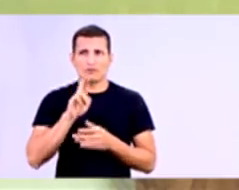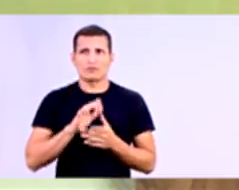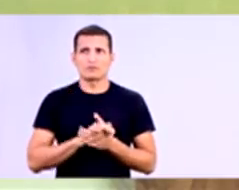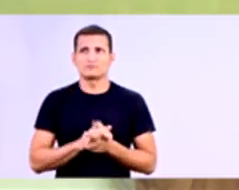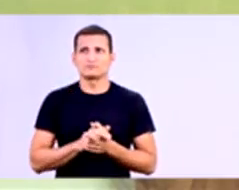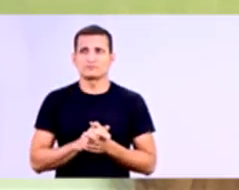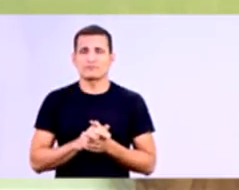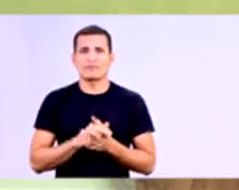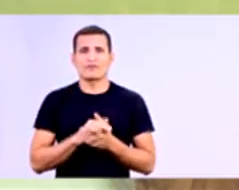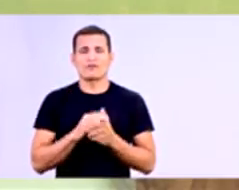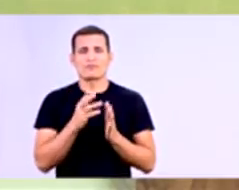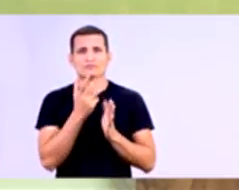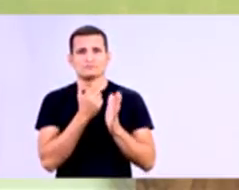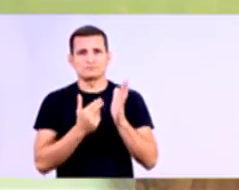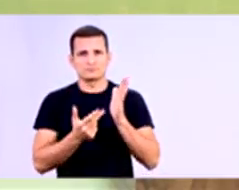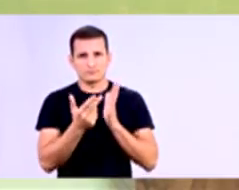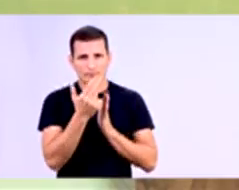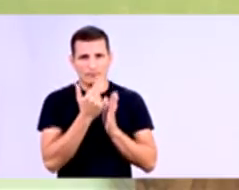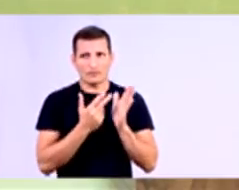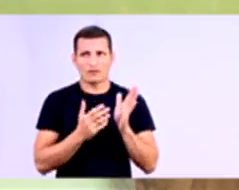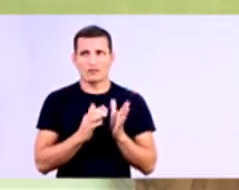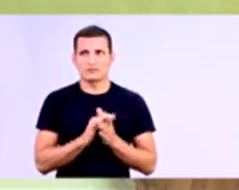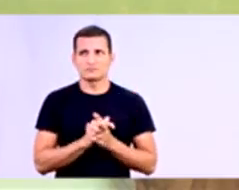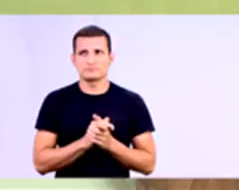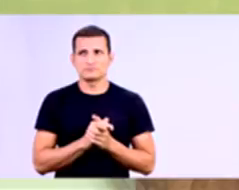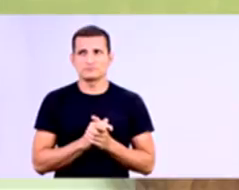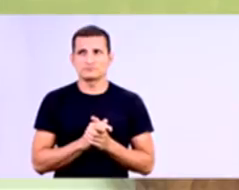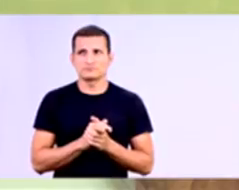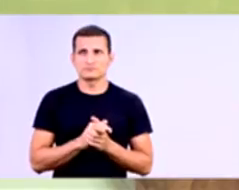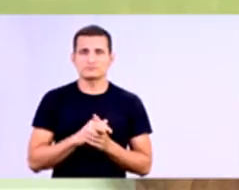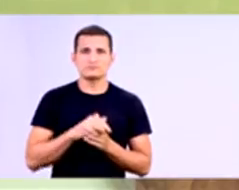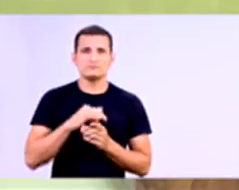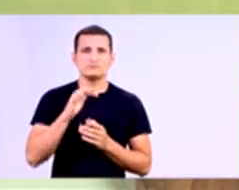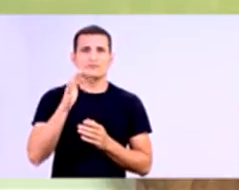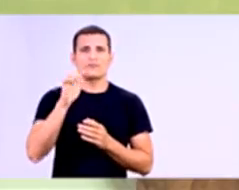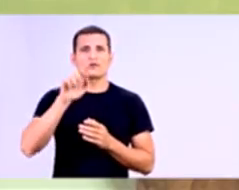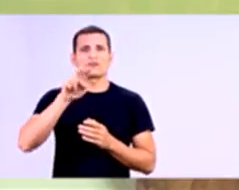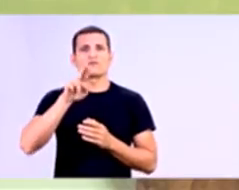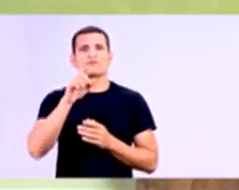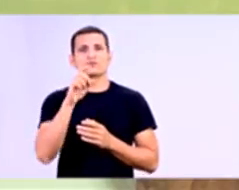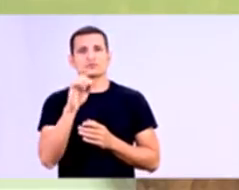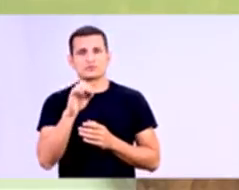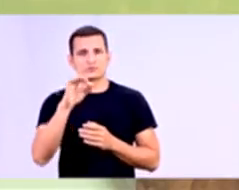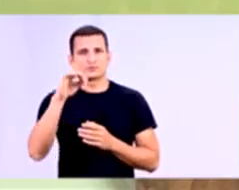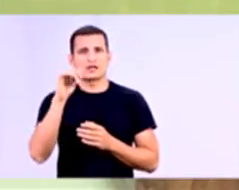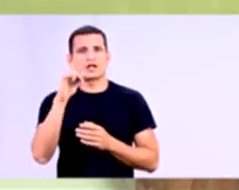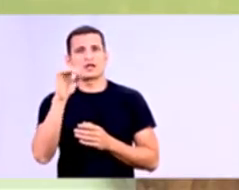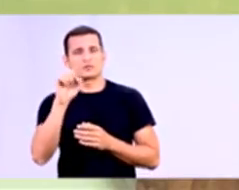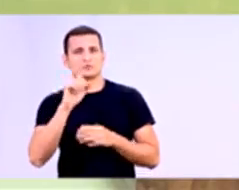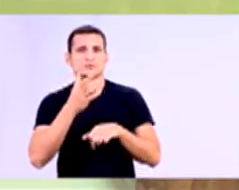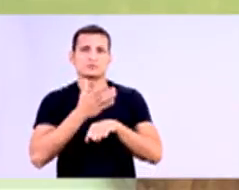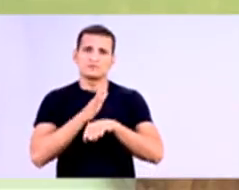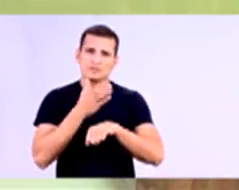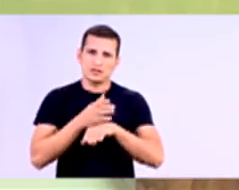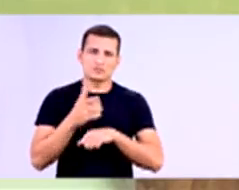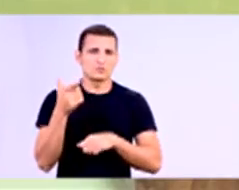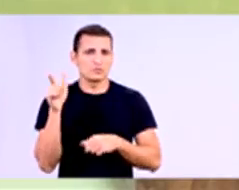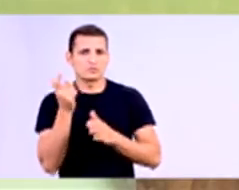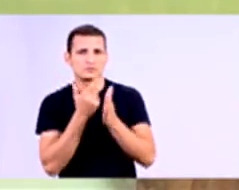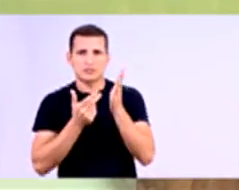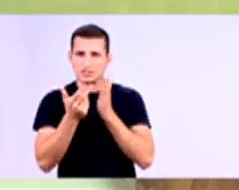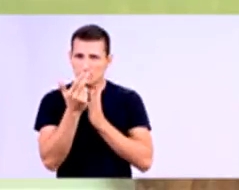um diagrama de fluxo de dados, um diagrama de atividade, ou um outro